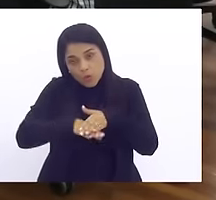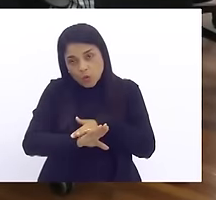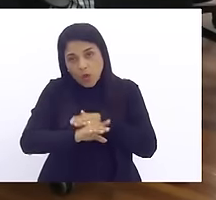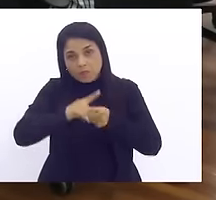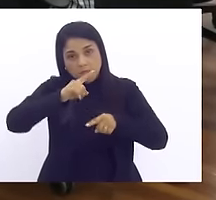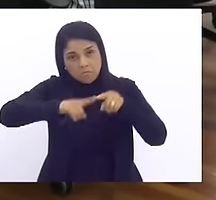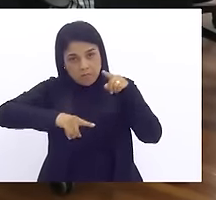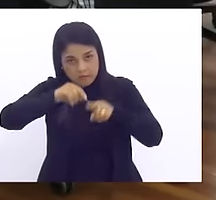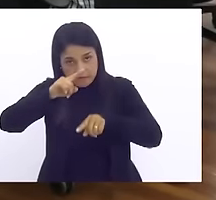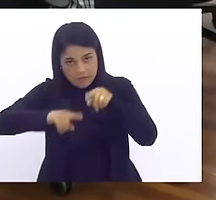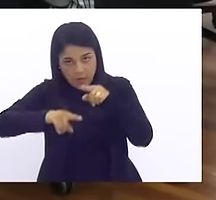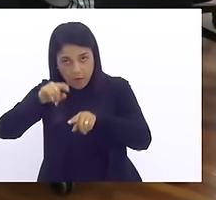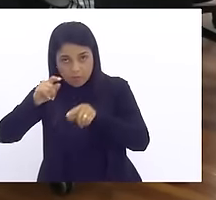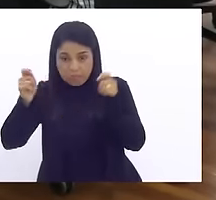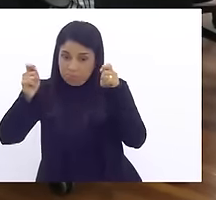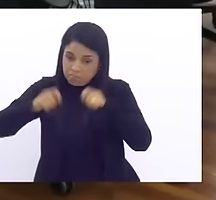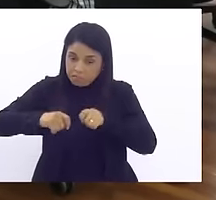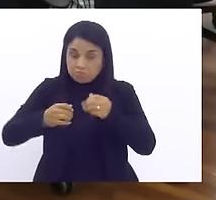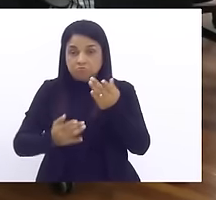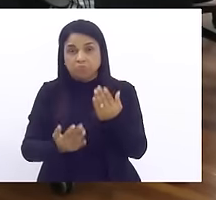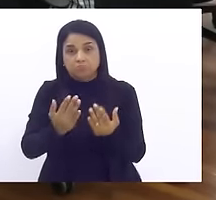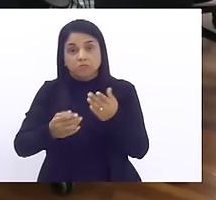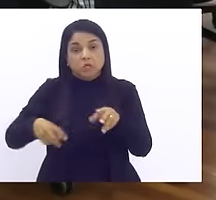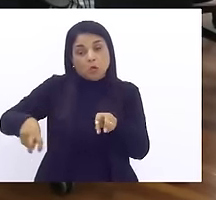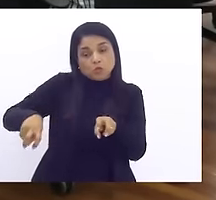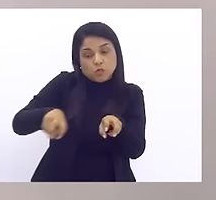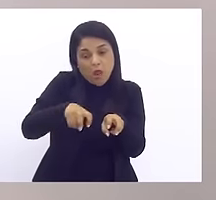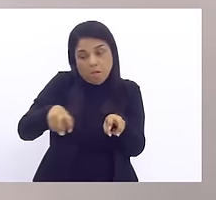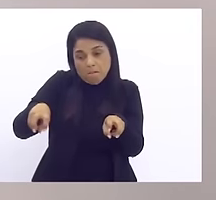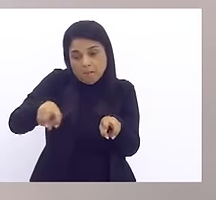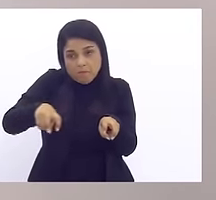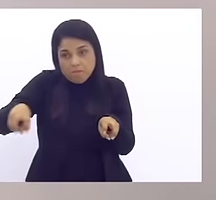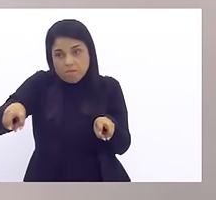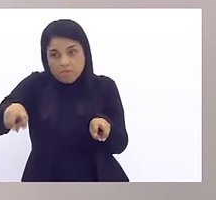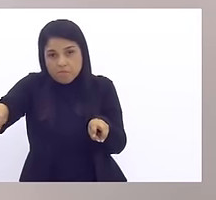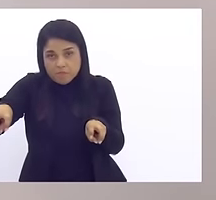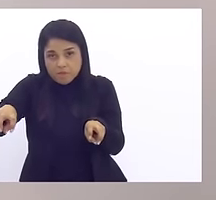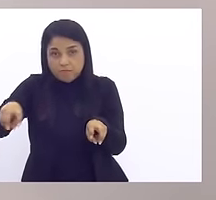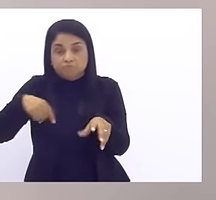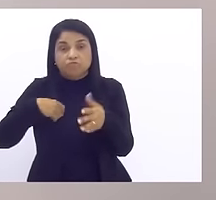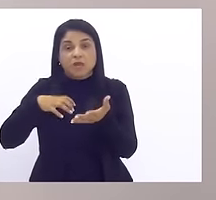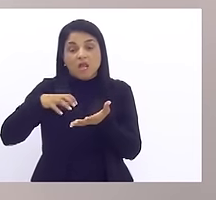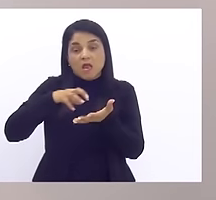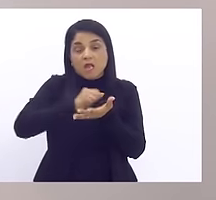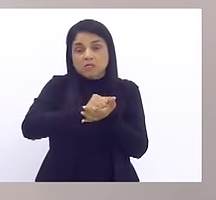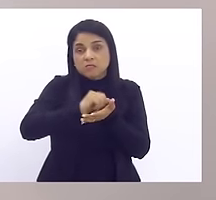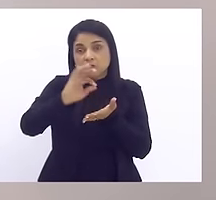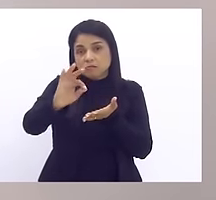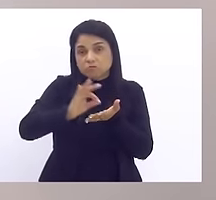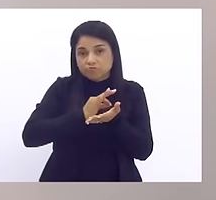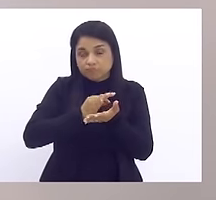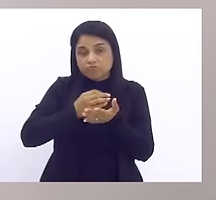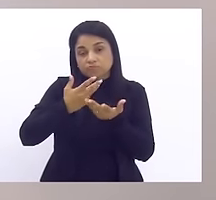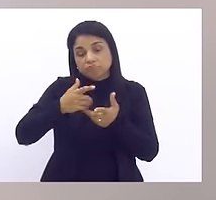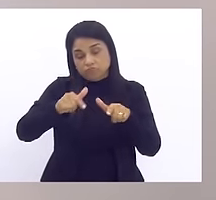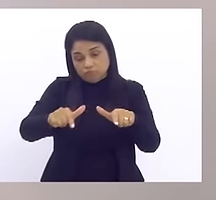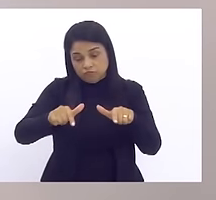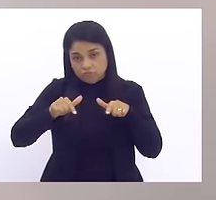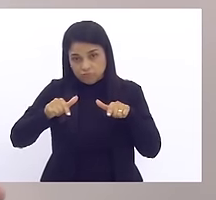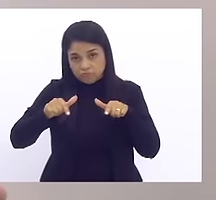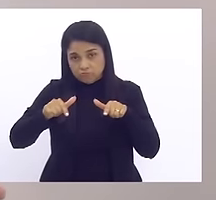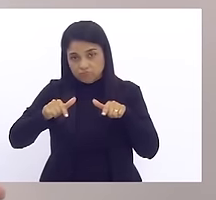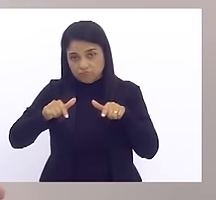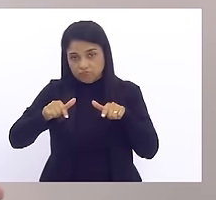inflamável Como são os veículos ele tem o registro de aprovação que é documento